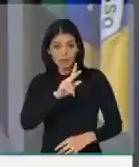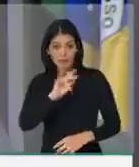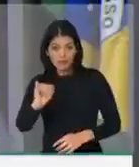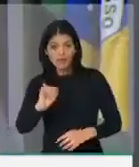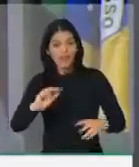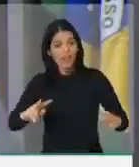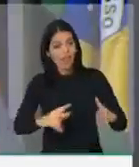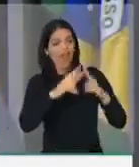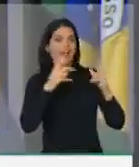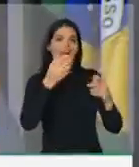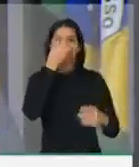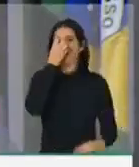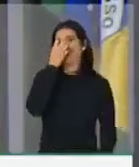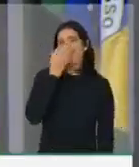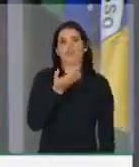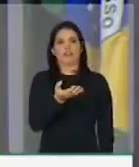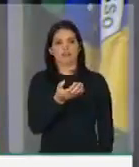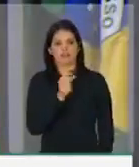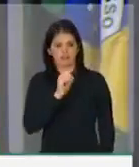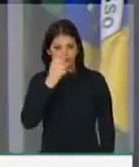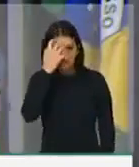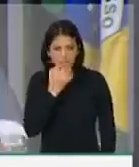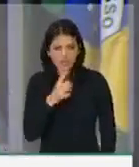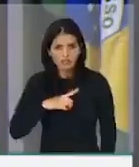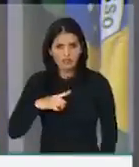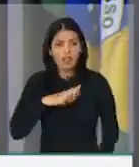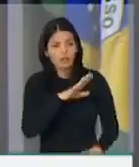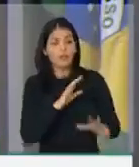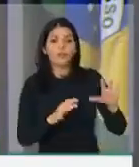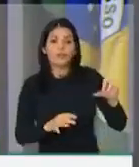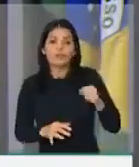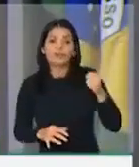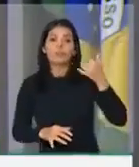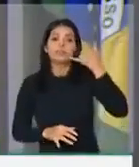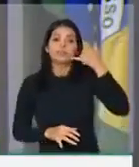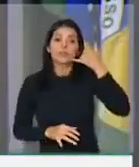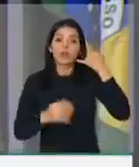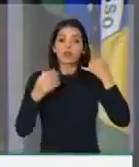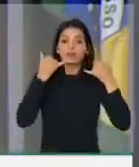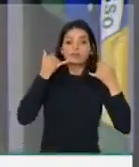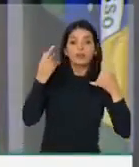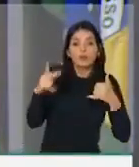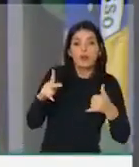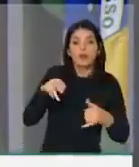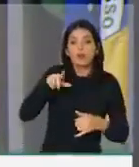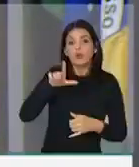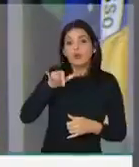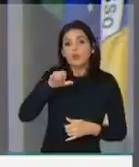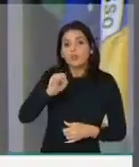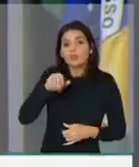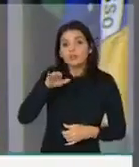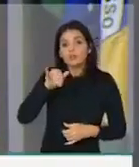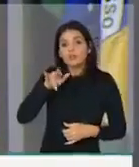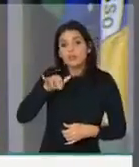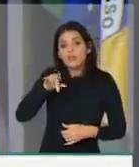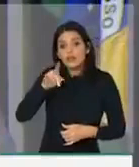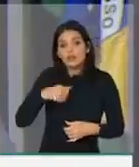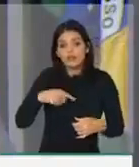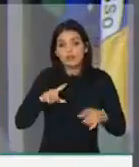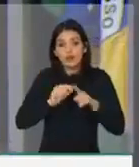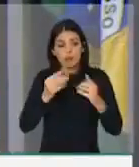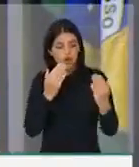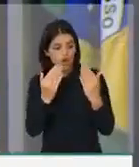circo fosse sincero o que eles também não fazer então recolhi o celular também do deputado Luís Miranda vamos fazer